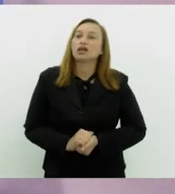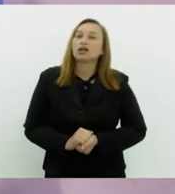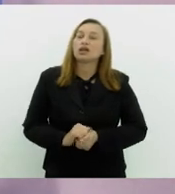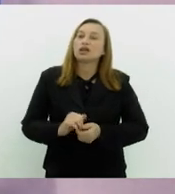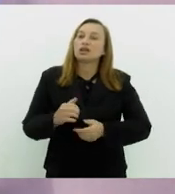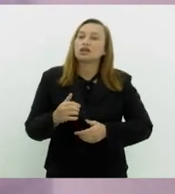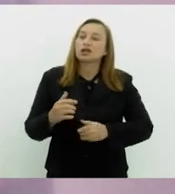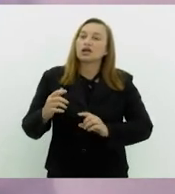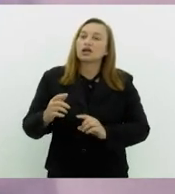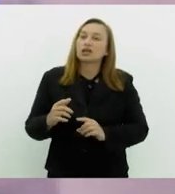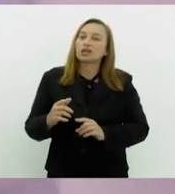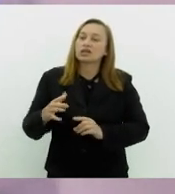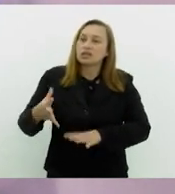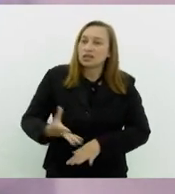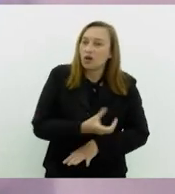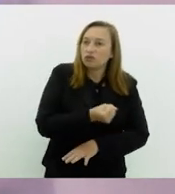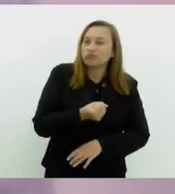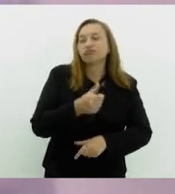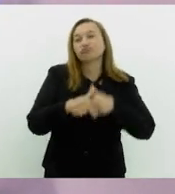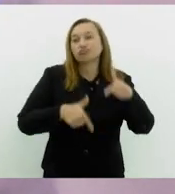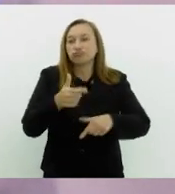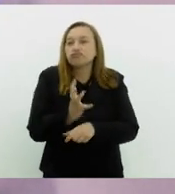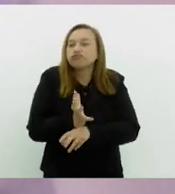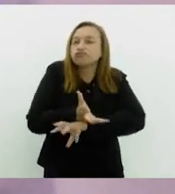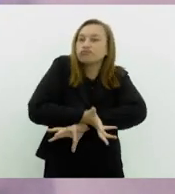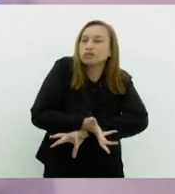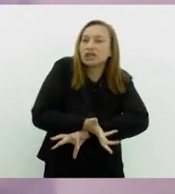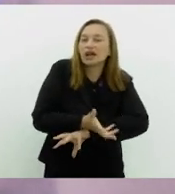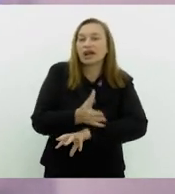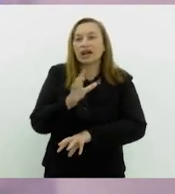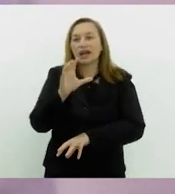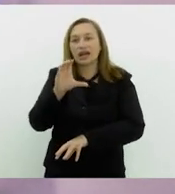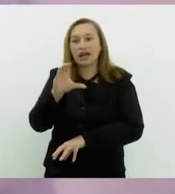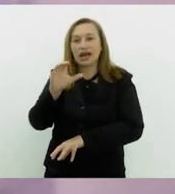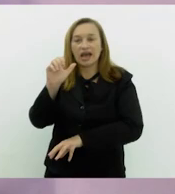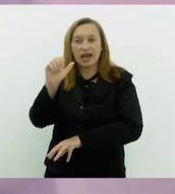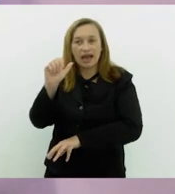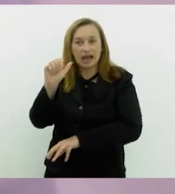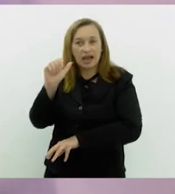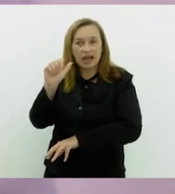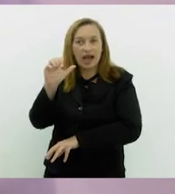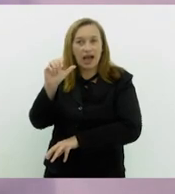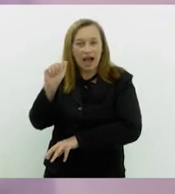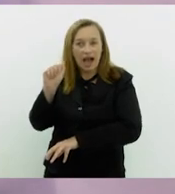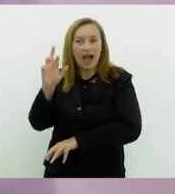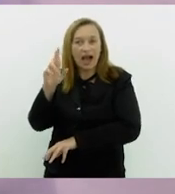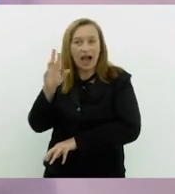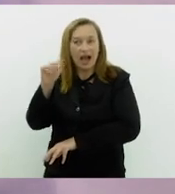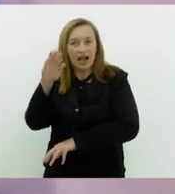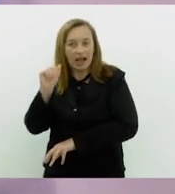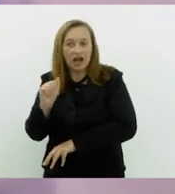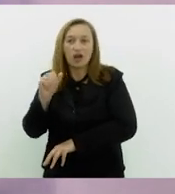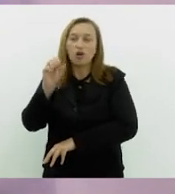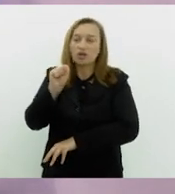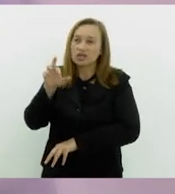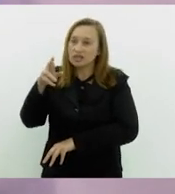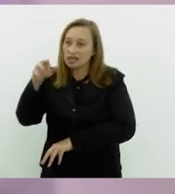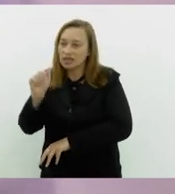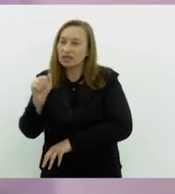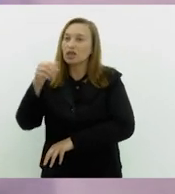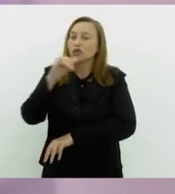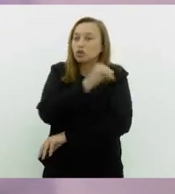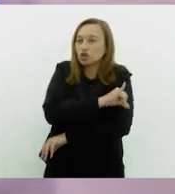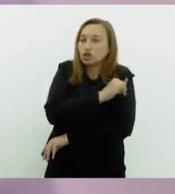Trabalho Escravo, executado pela Caritas Arquidiocesana do Rio de Janeiro.